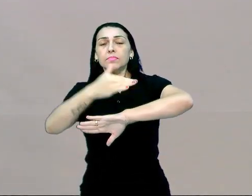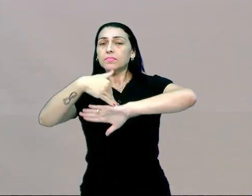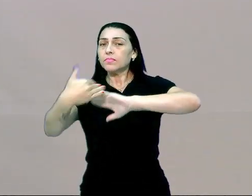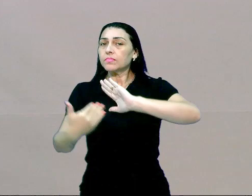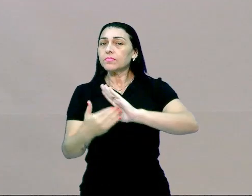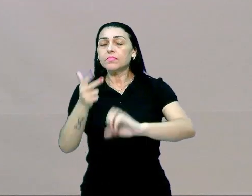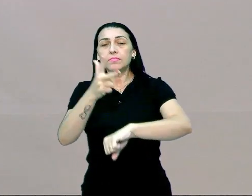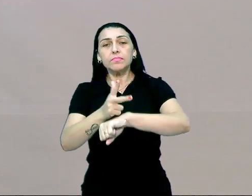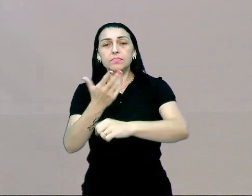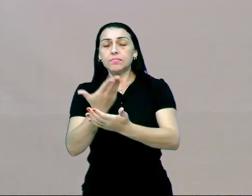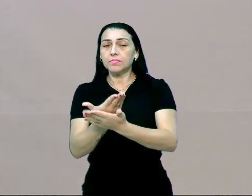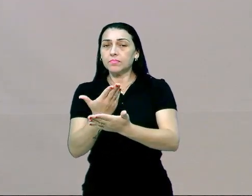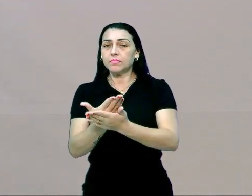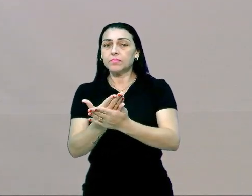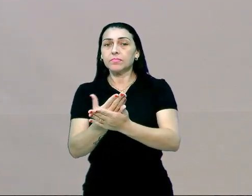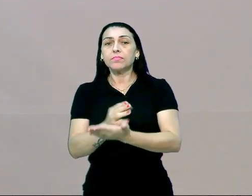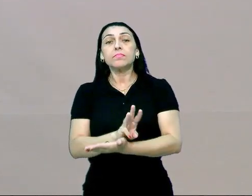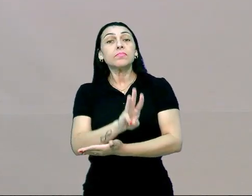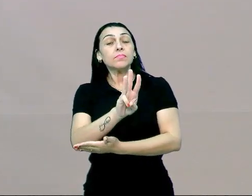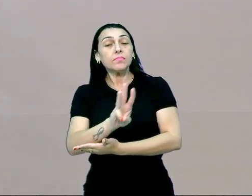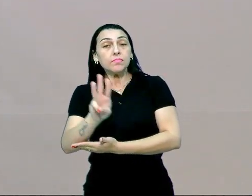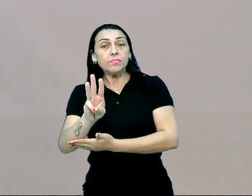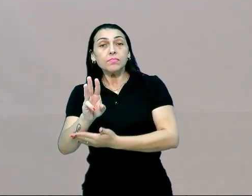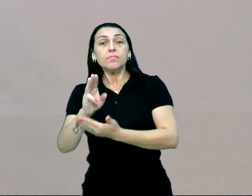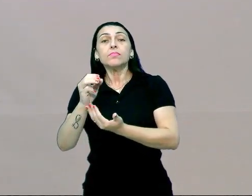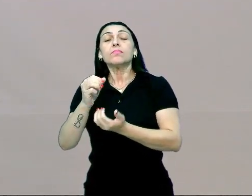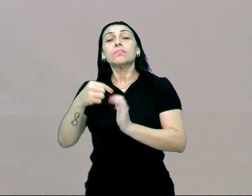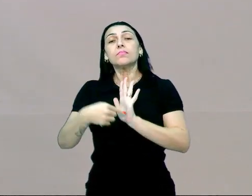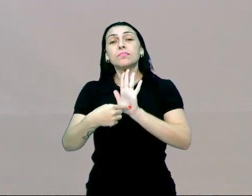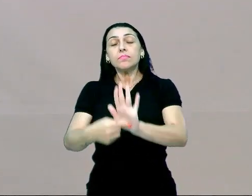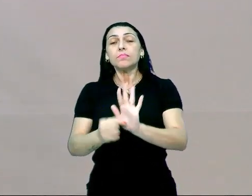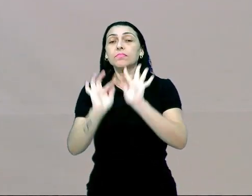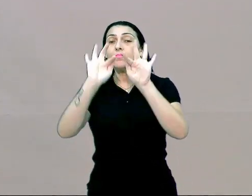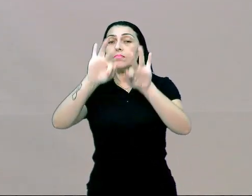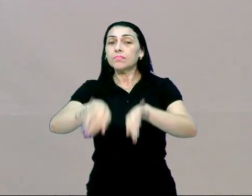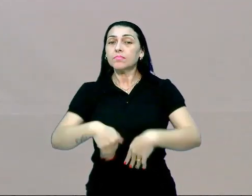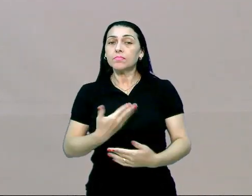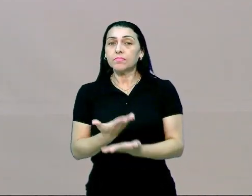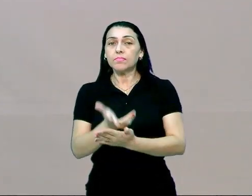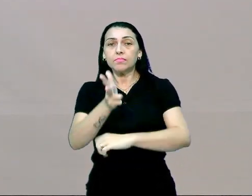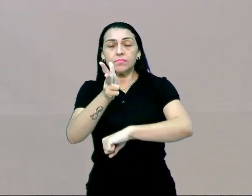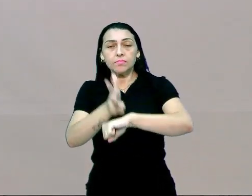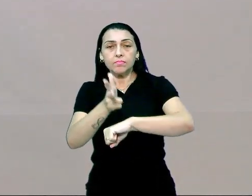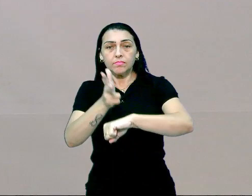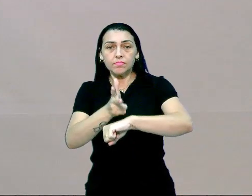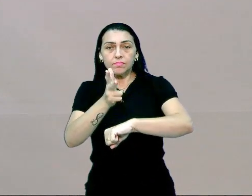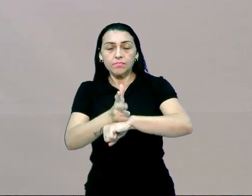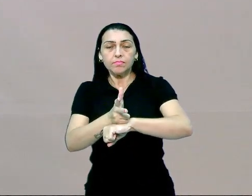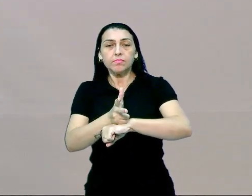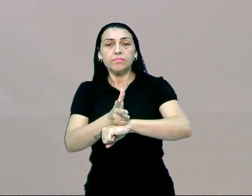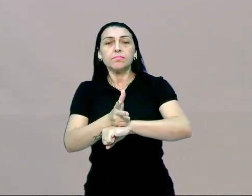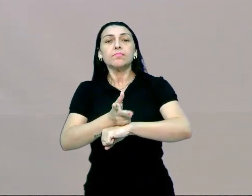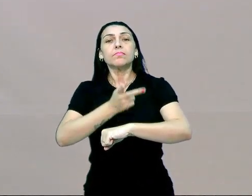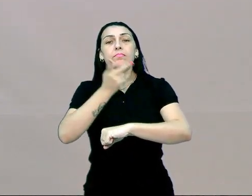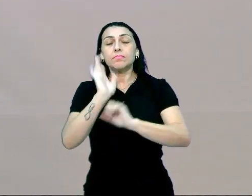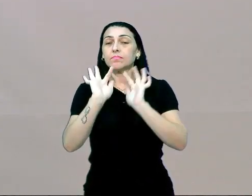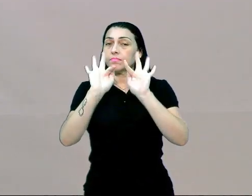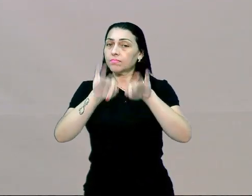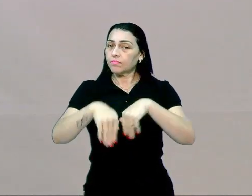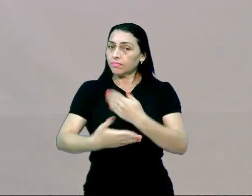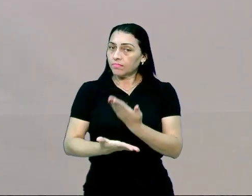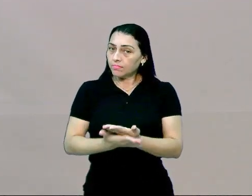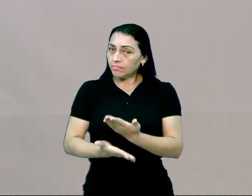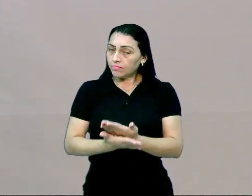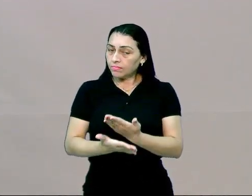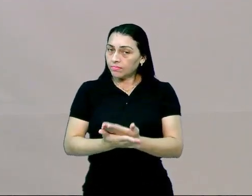todas as videoaulas. O link vai aparecer logo no finalzinho das minhas considerações, quando eu estiver